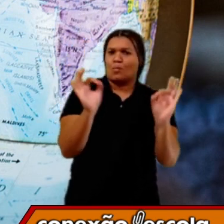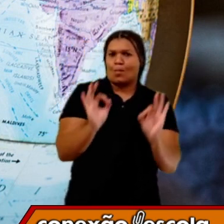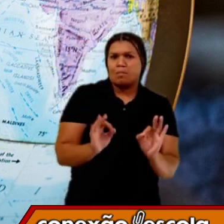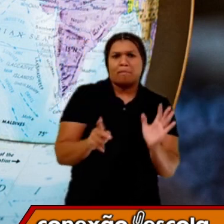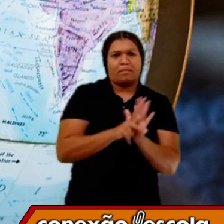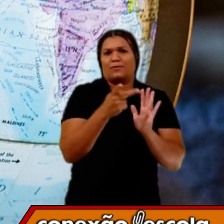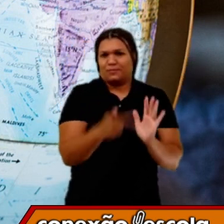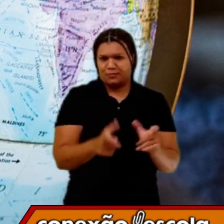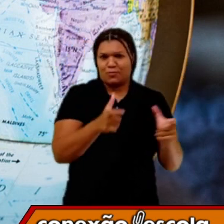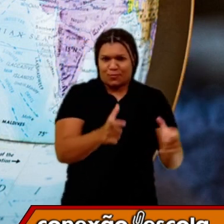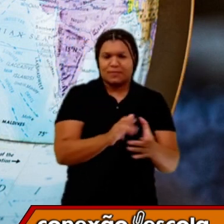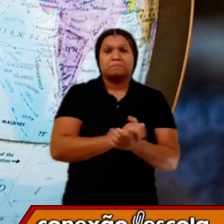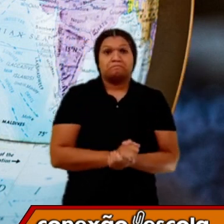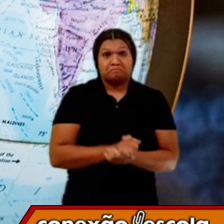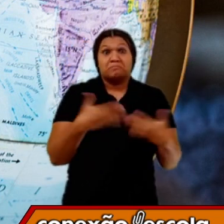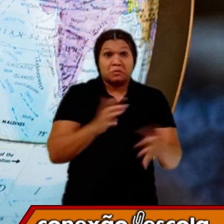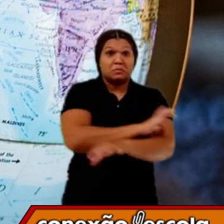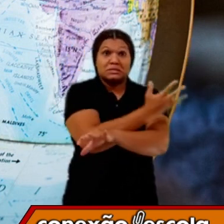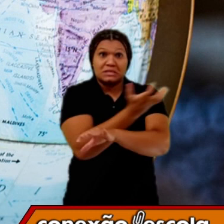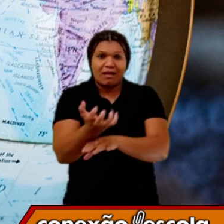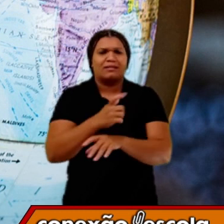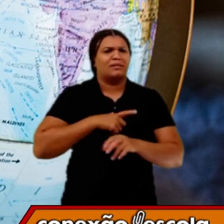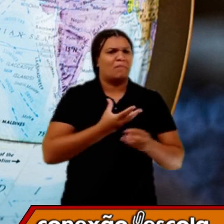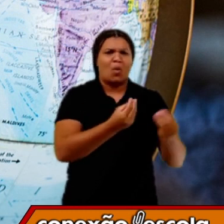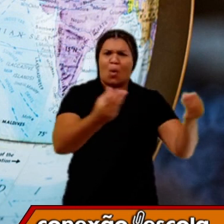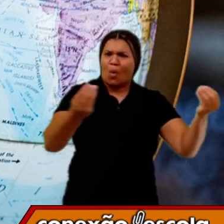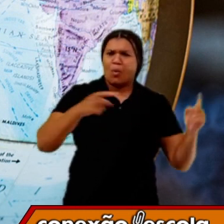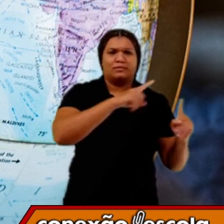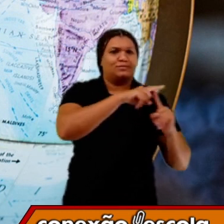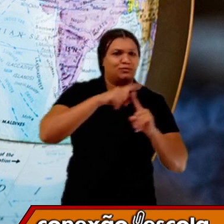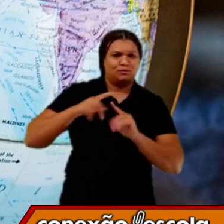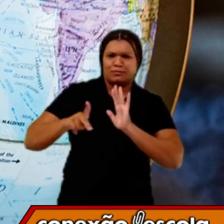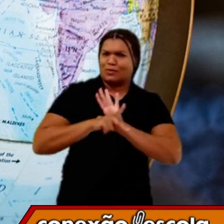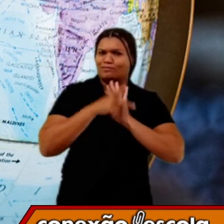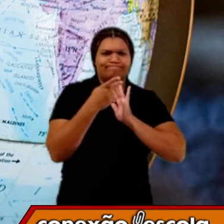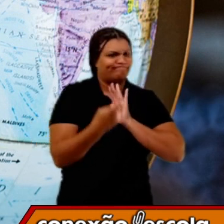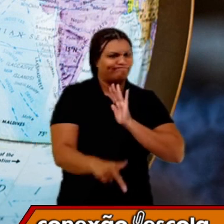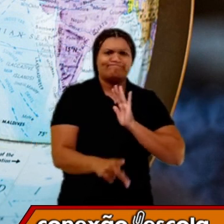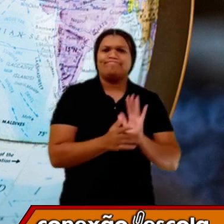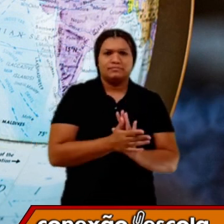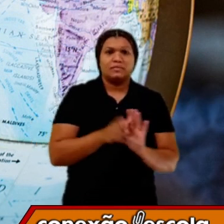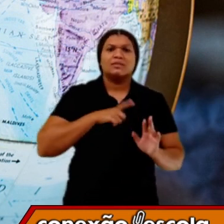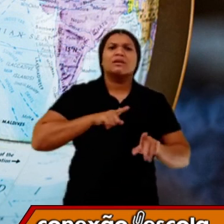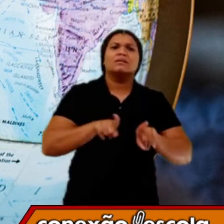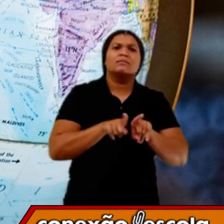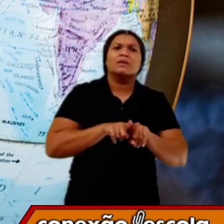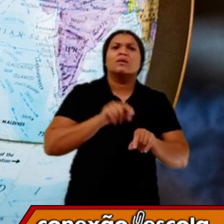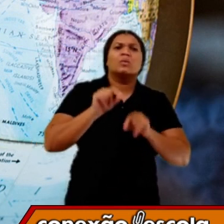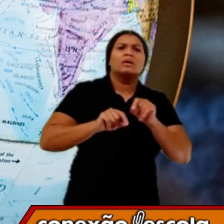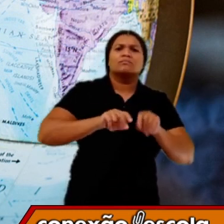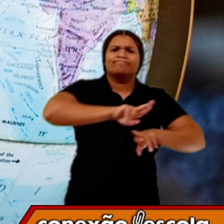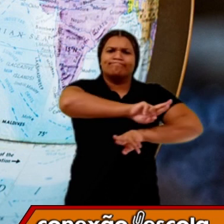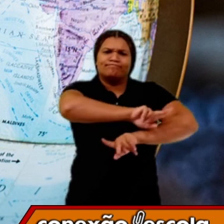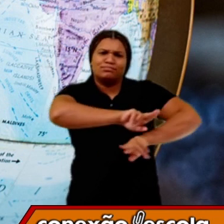nosso Cerrado abriga muitas espécies endêmicas e detém aí uma biodiversidade. O que significa biodiversidade,